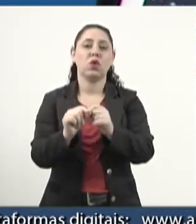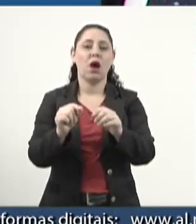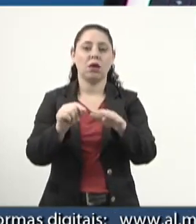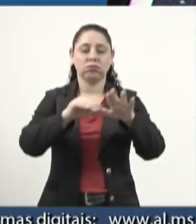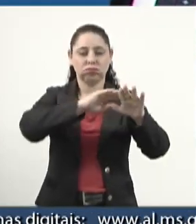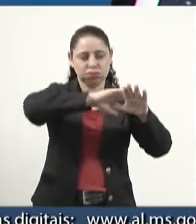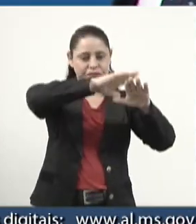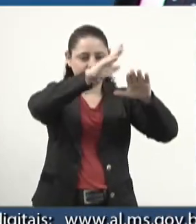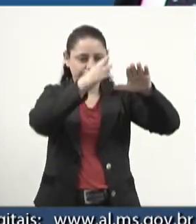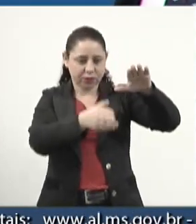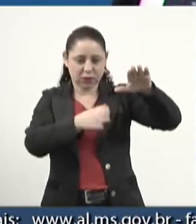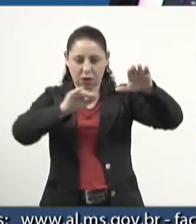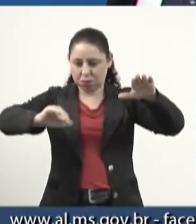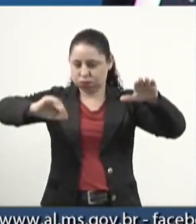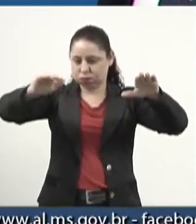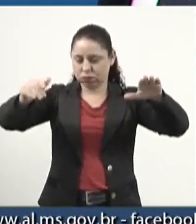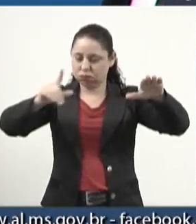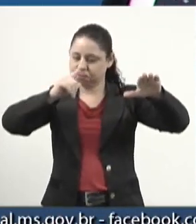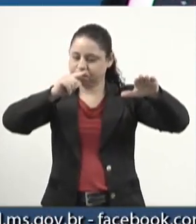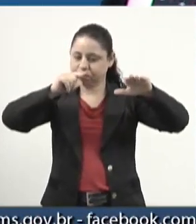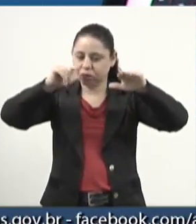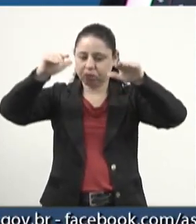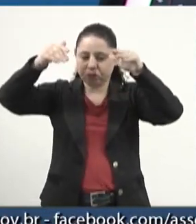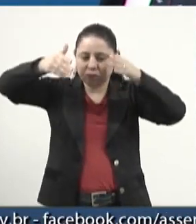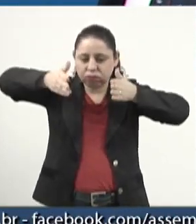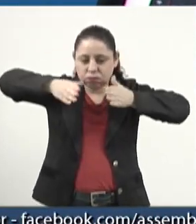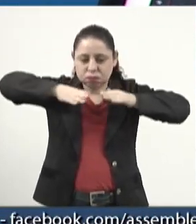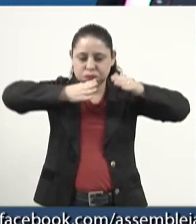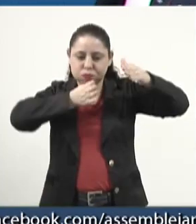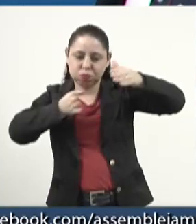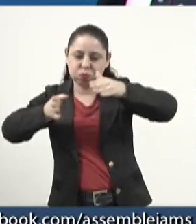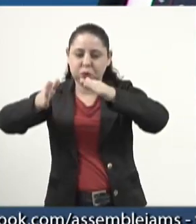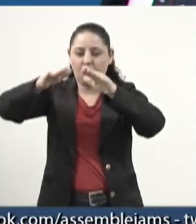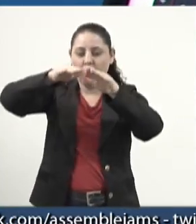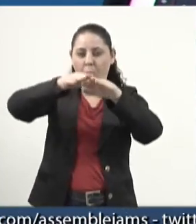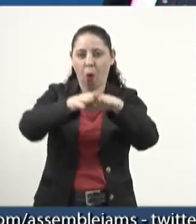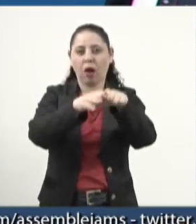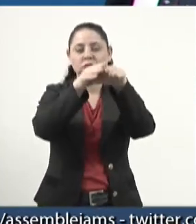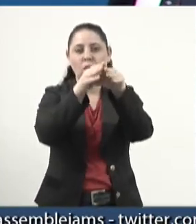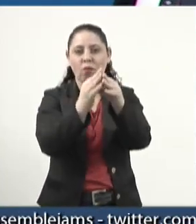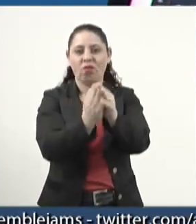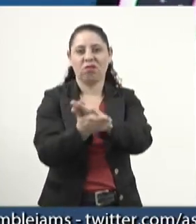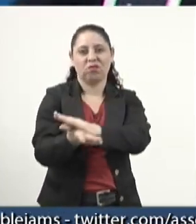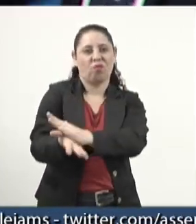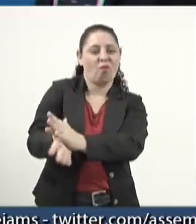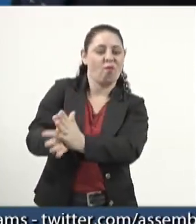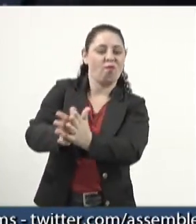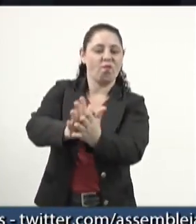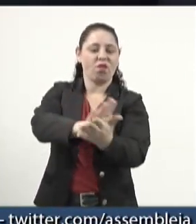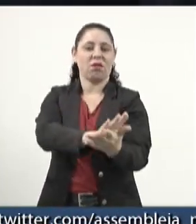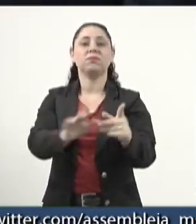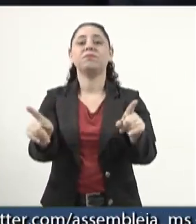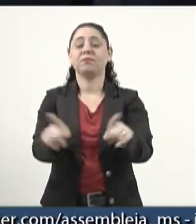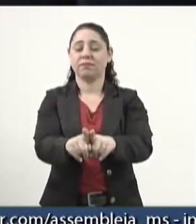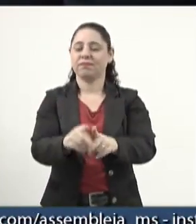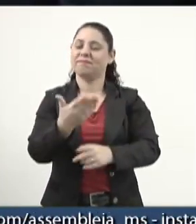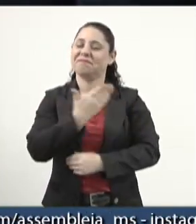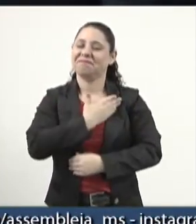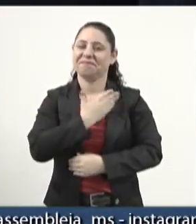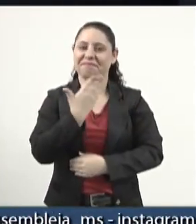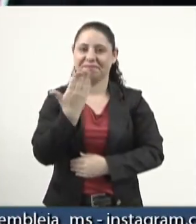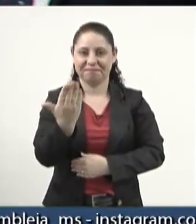morros, e aí levou tudo que tinha pela frente. Esse é um ponto. E eu ouvi com muita atenção o meu